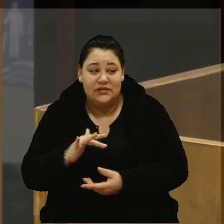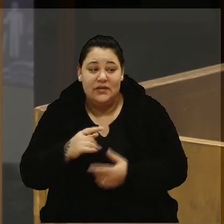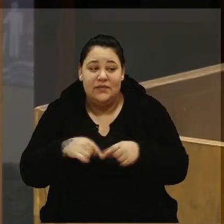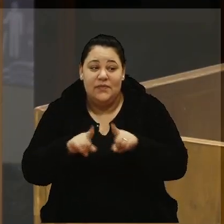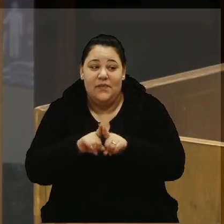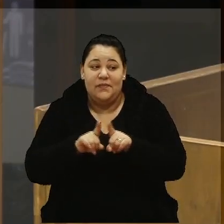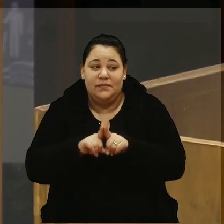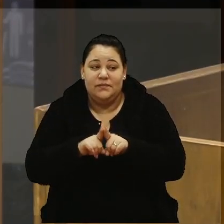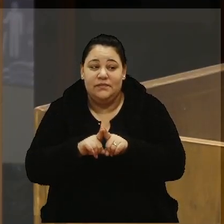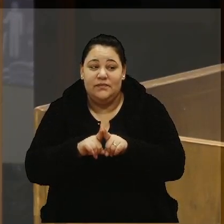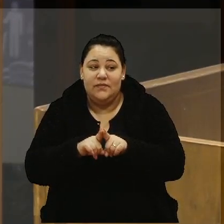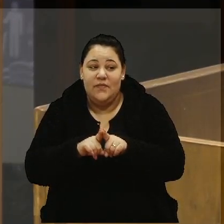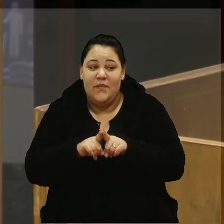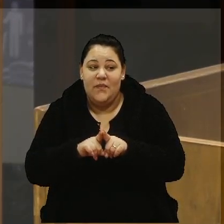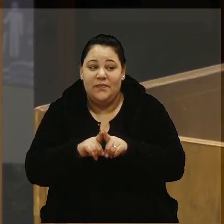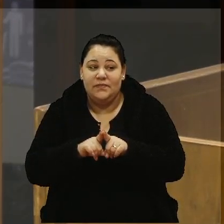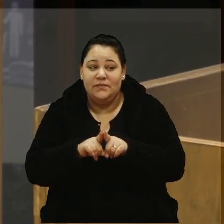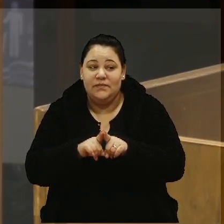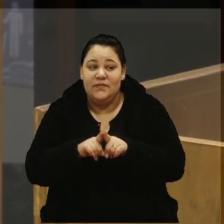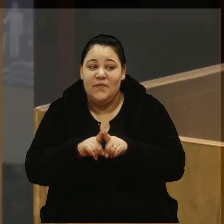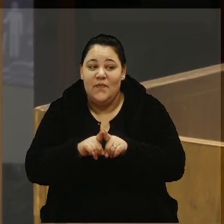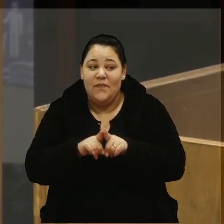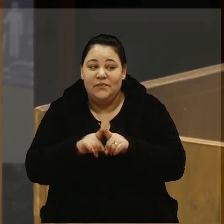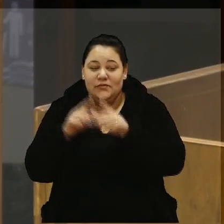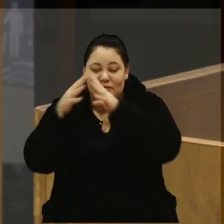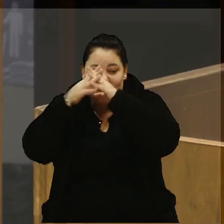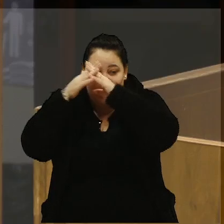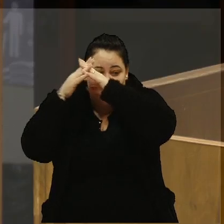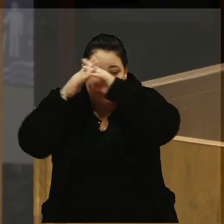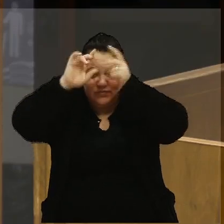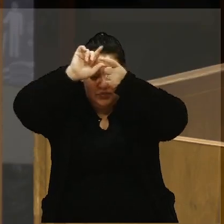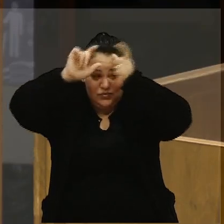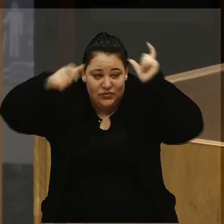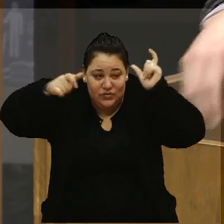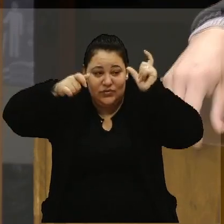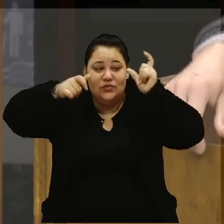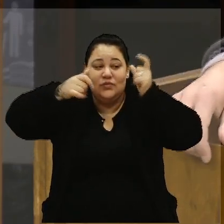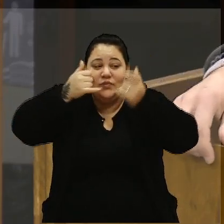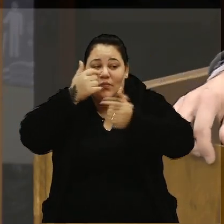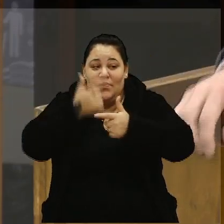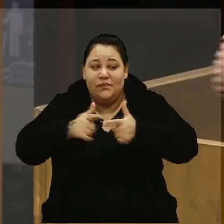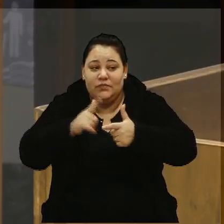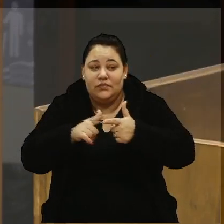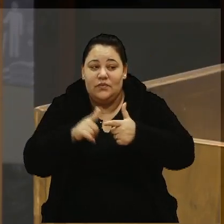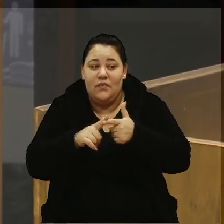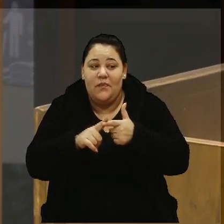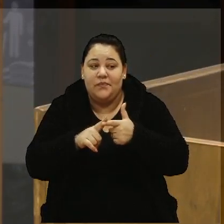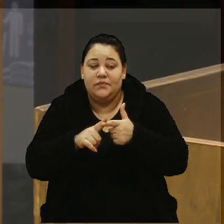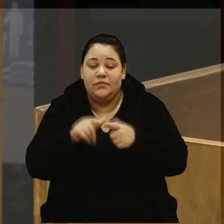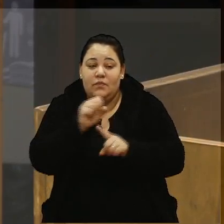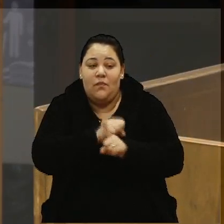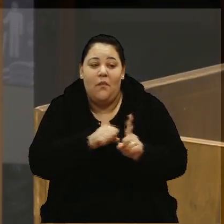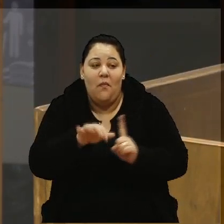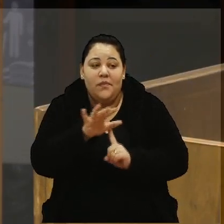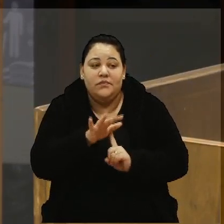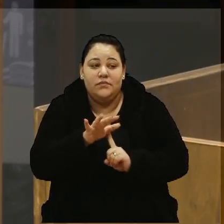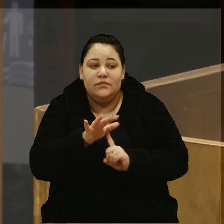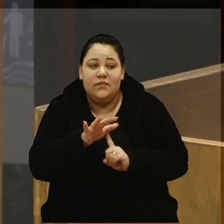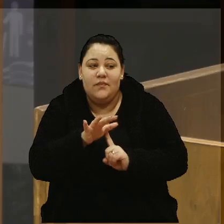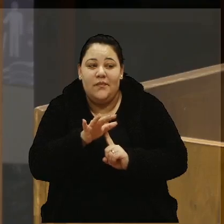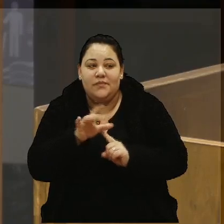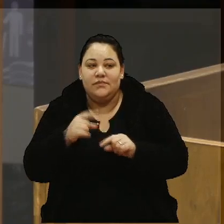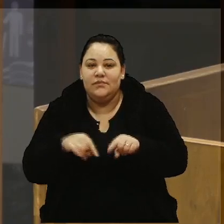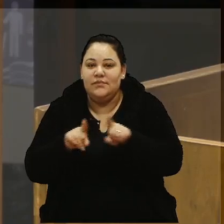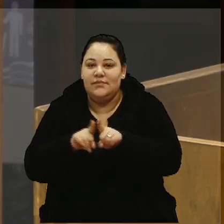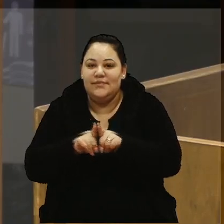né, desse transtorno e desse problema social que nós estamos vivenciando. E a tendência, do jeito que está indo, é